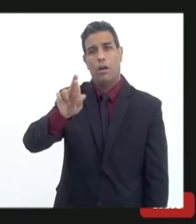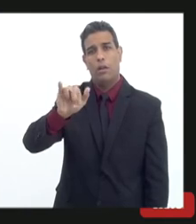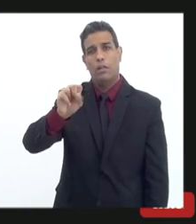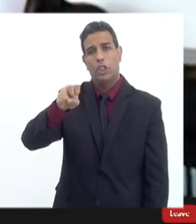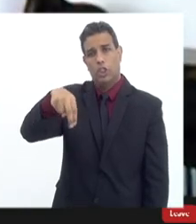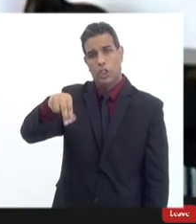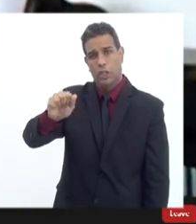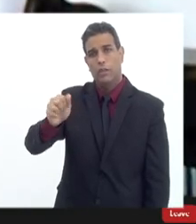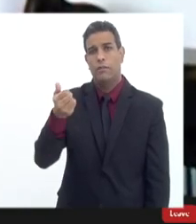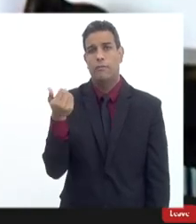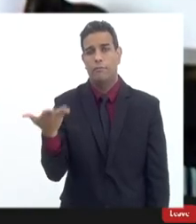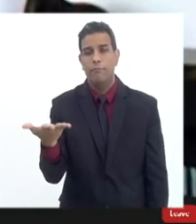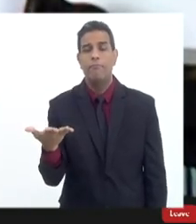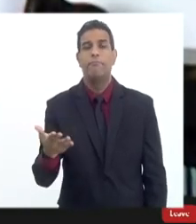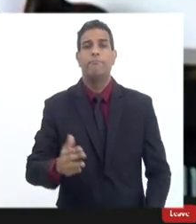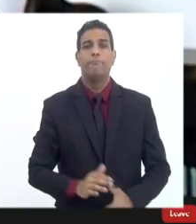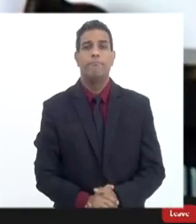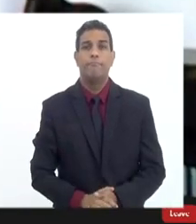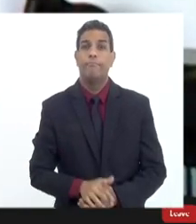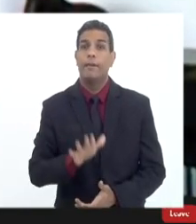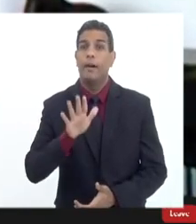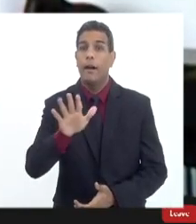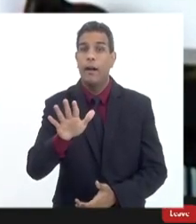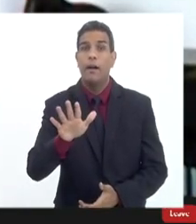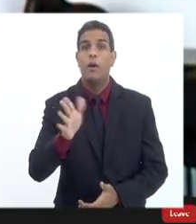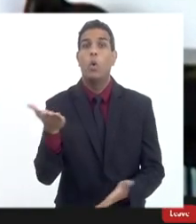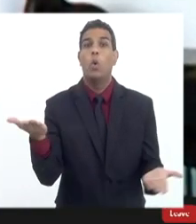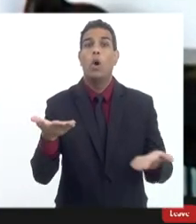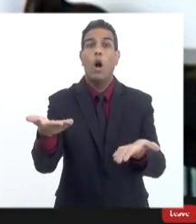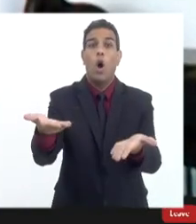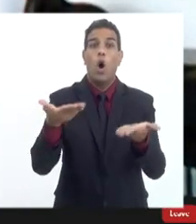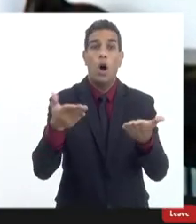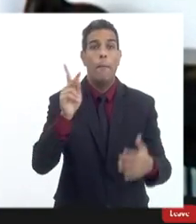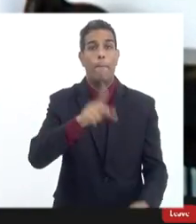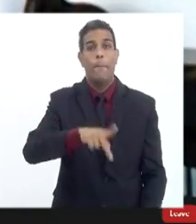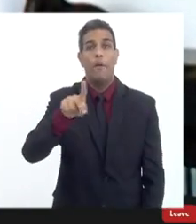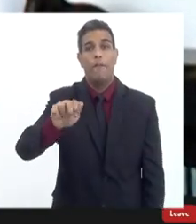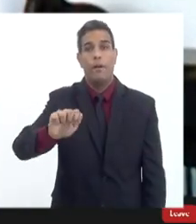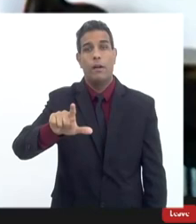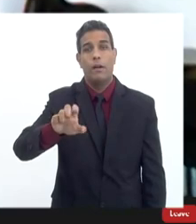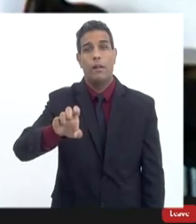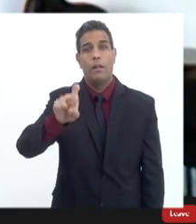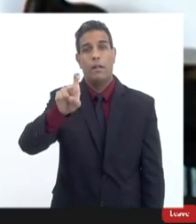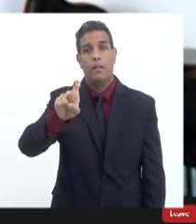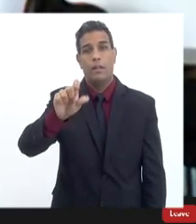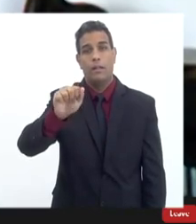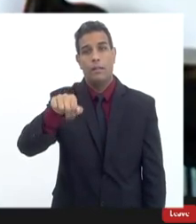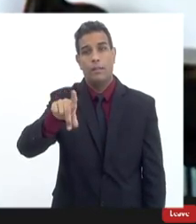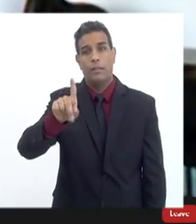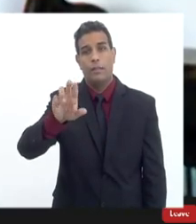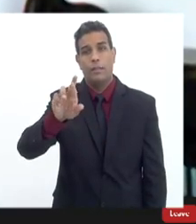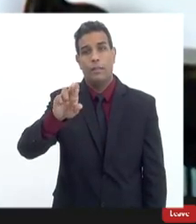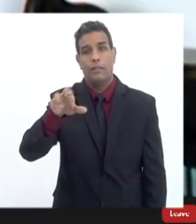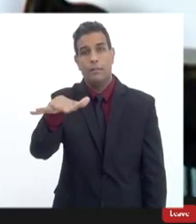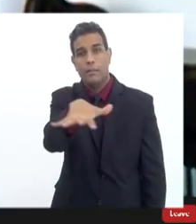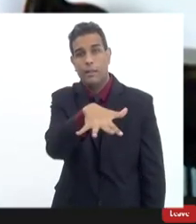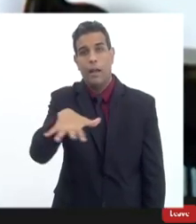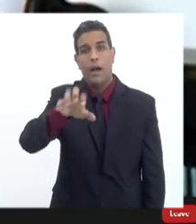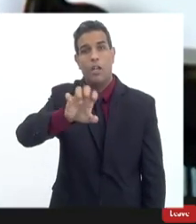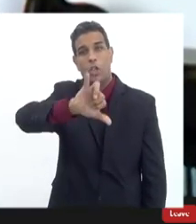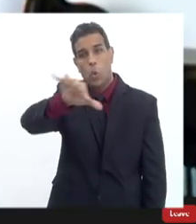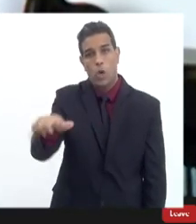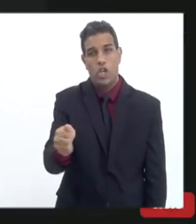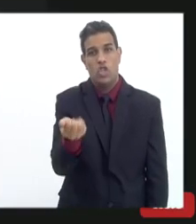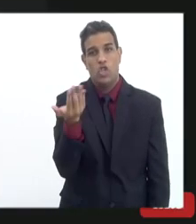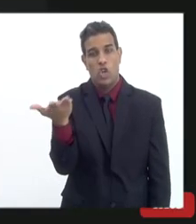muito as nossas audiências. Chamo para fazer uso da palavra agora a professora Alessandra Nicodemos, do Fórum de Educação de Jovens e Adultos. Obrigado pela